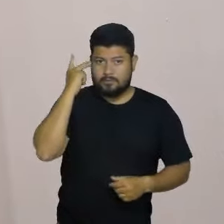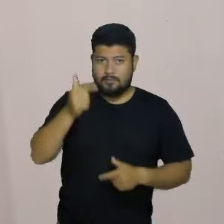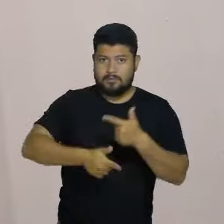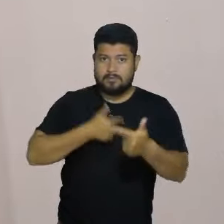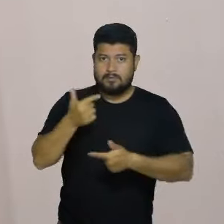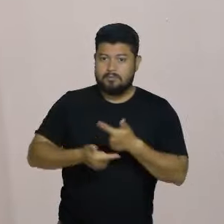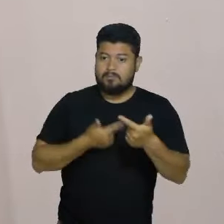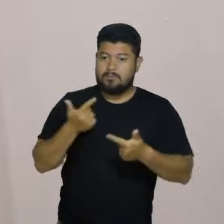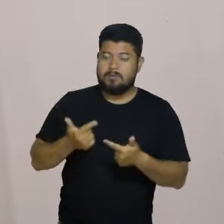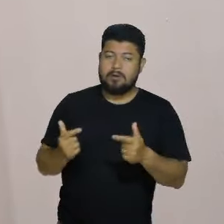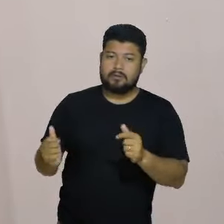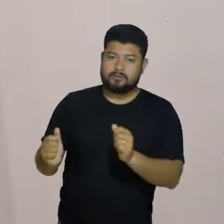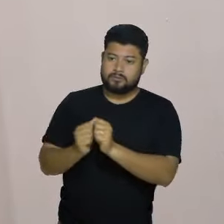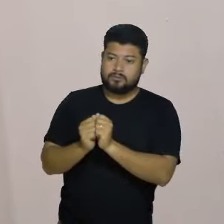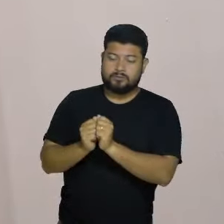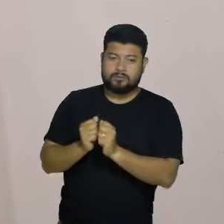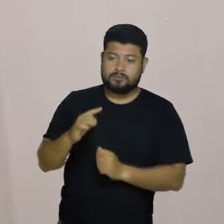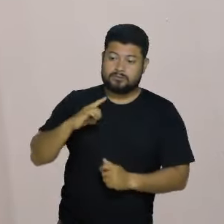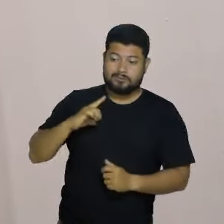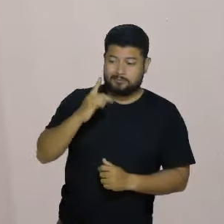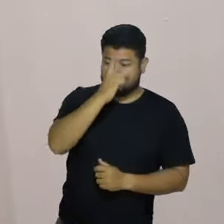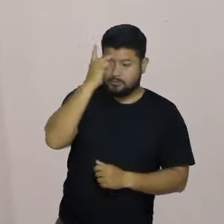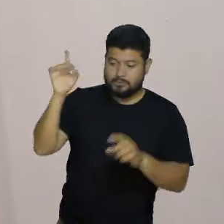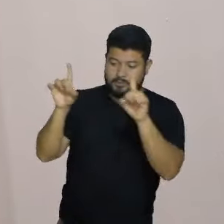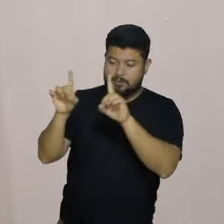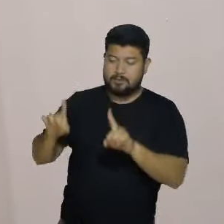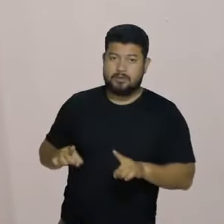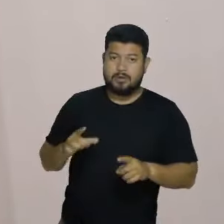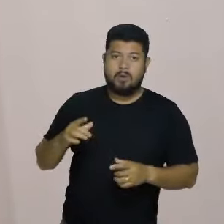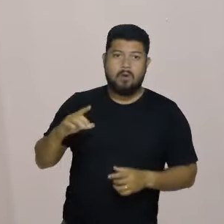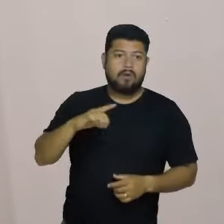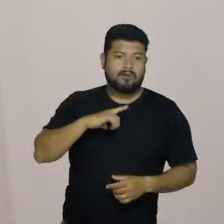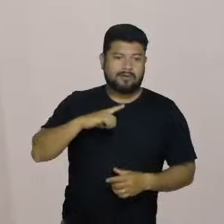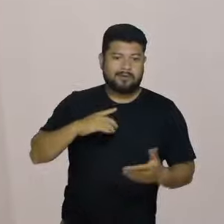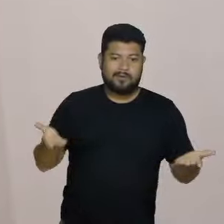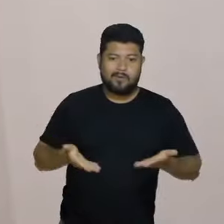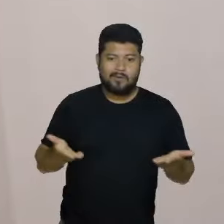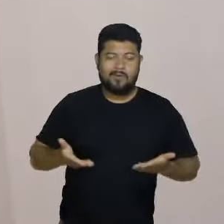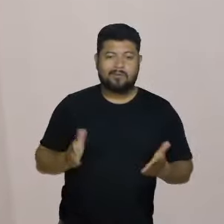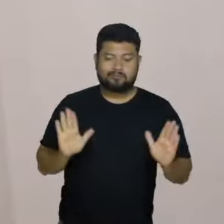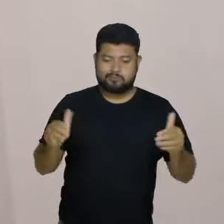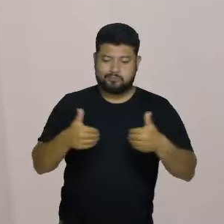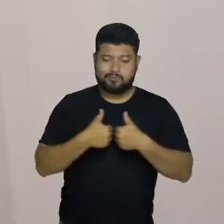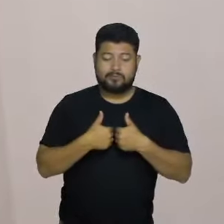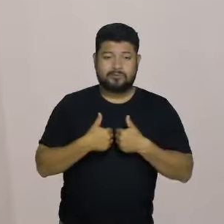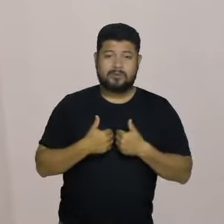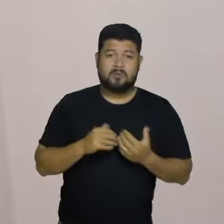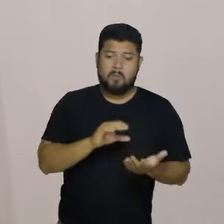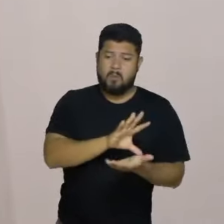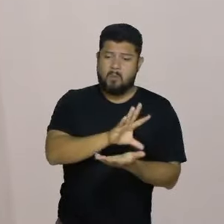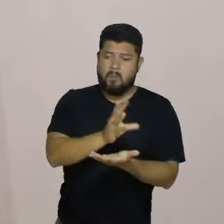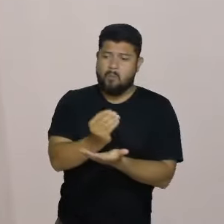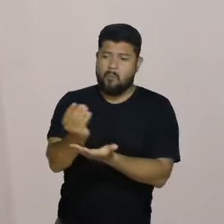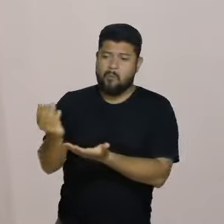com deficiência. Hoje nós estamos vivendo o autismo, que é uma febre midiática também